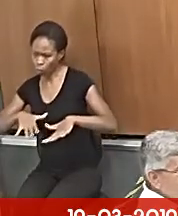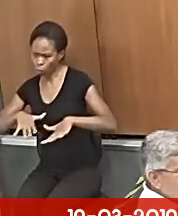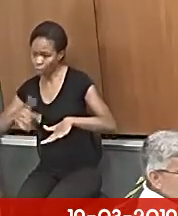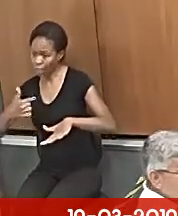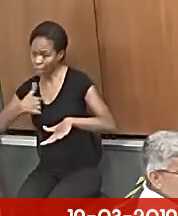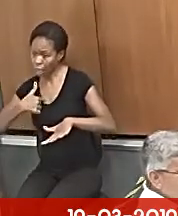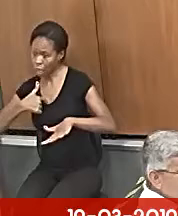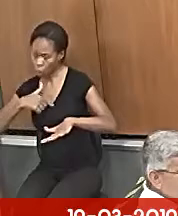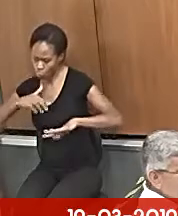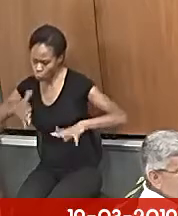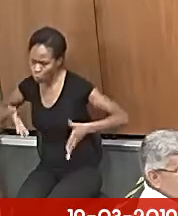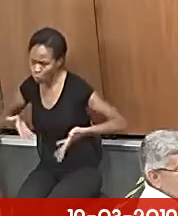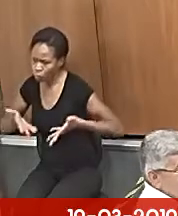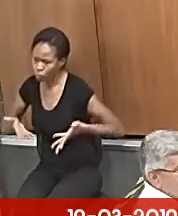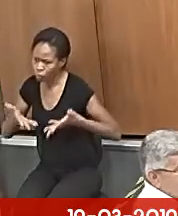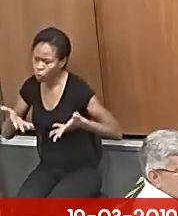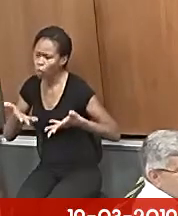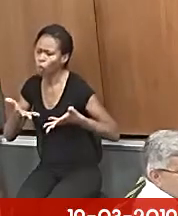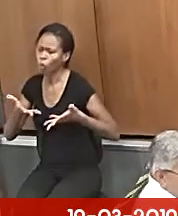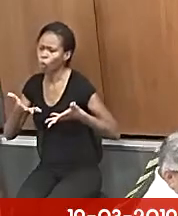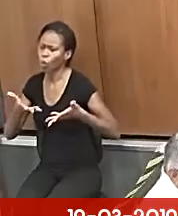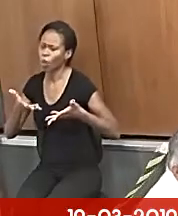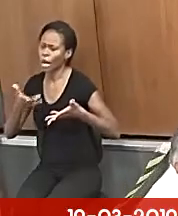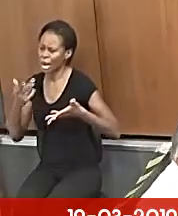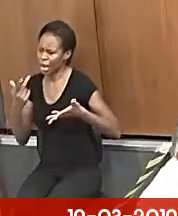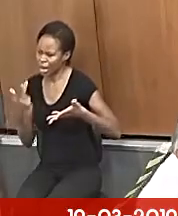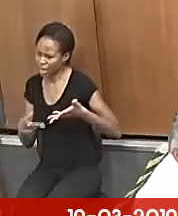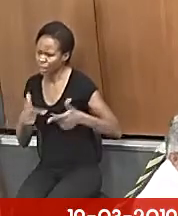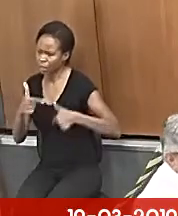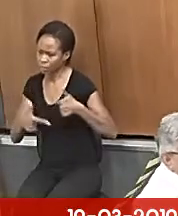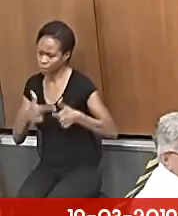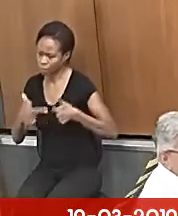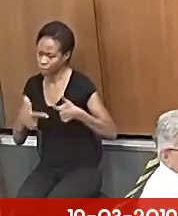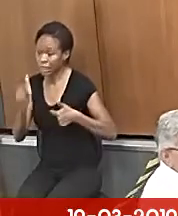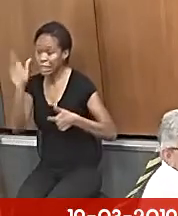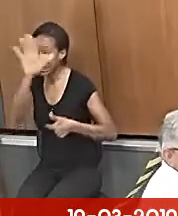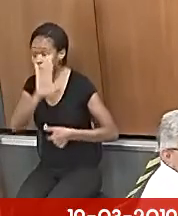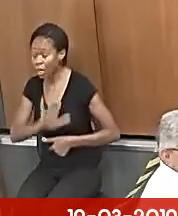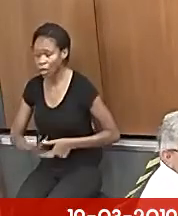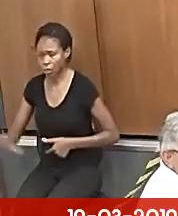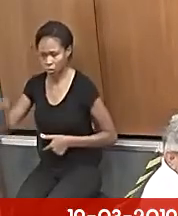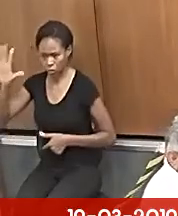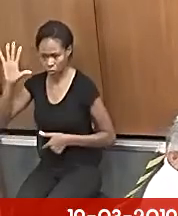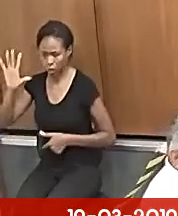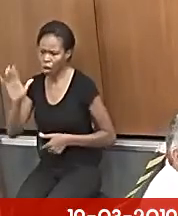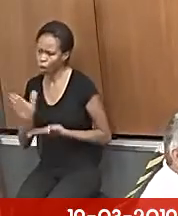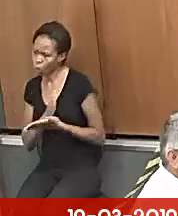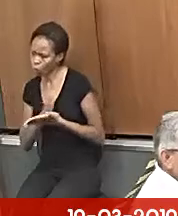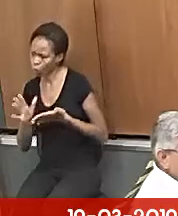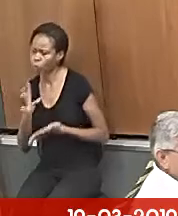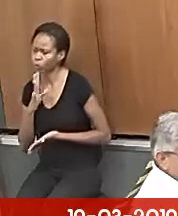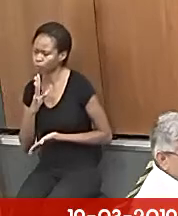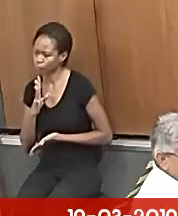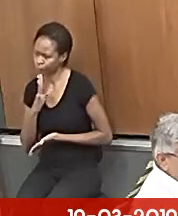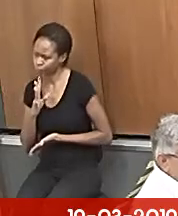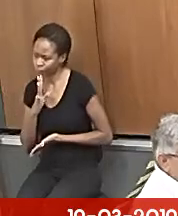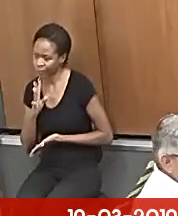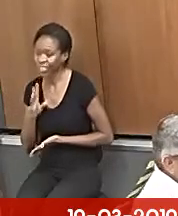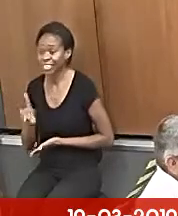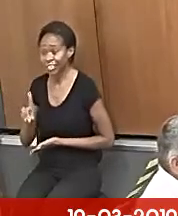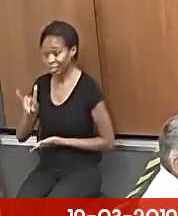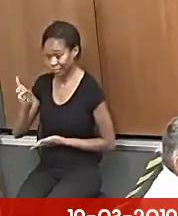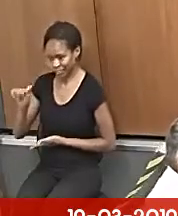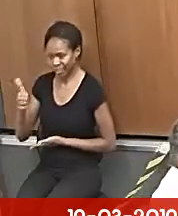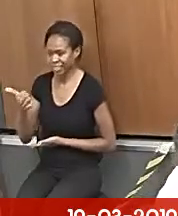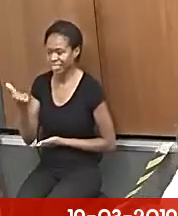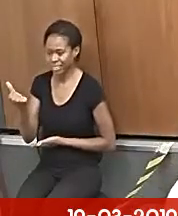né hoje eu não sei se alguns aqui já conhecem é pra quem não lá no dia 16